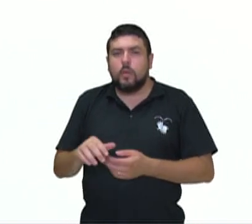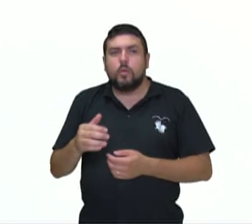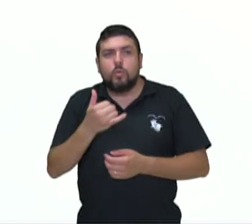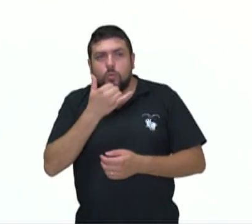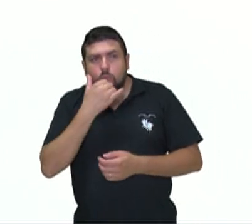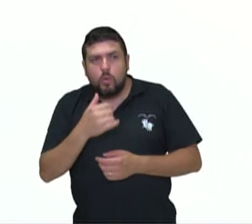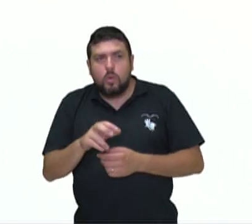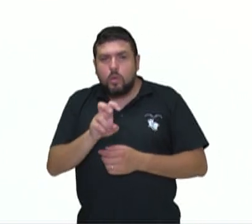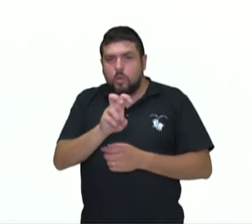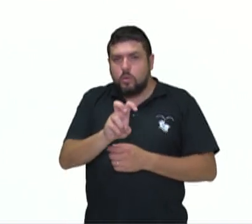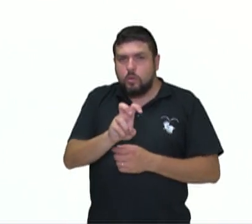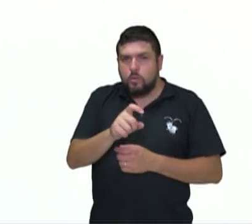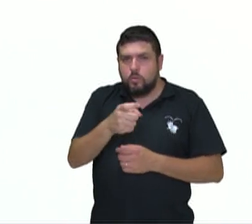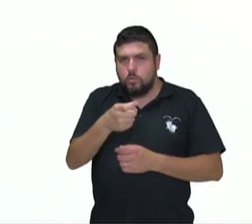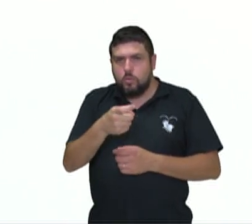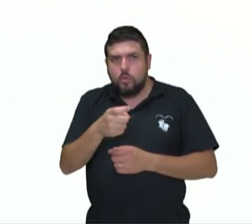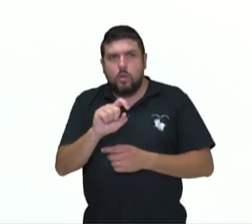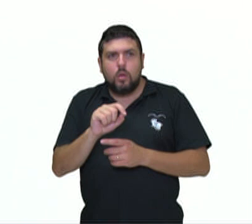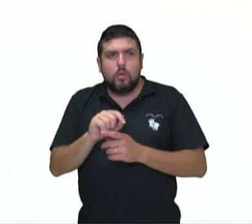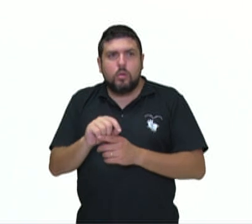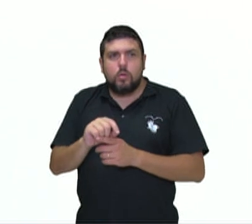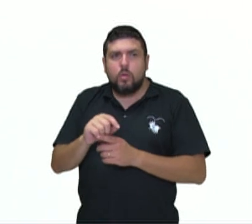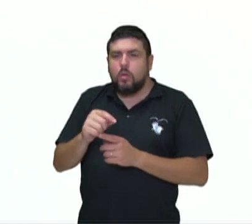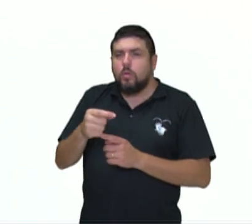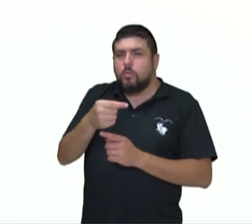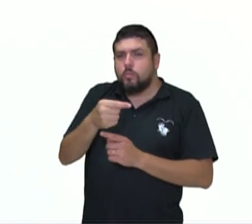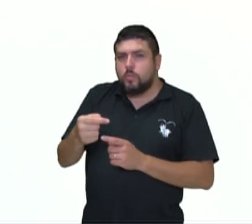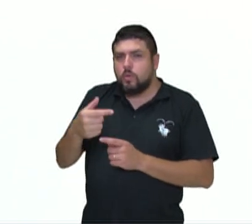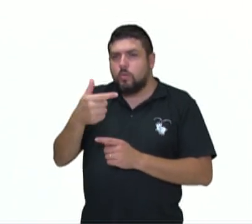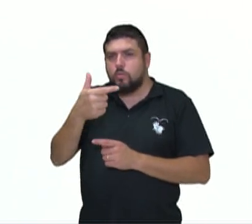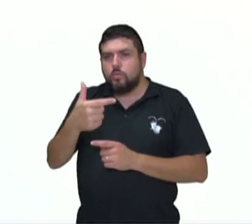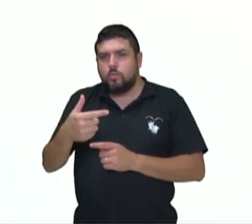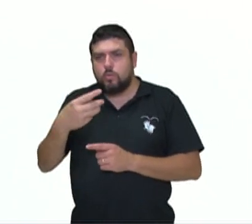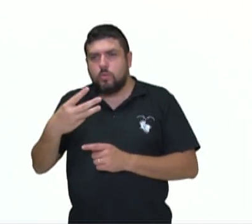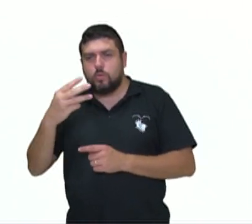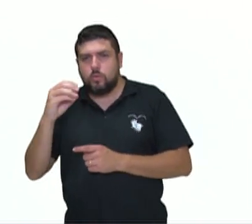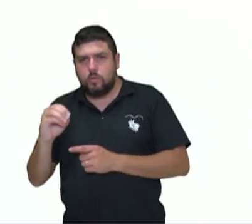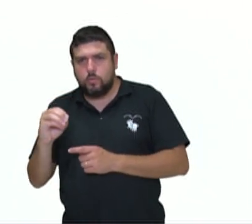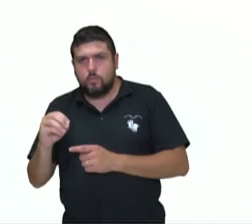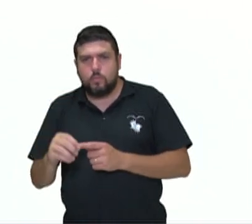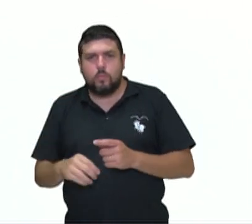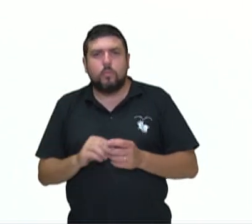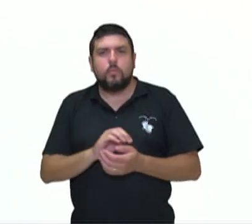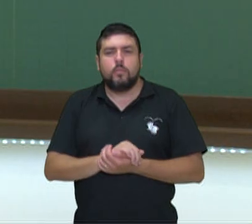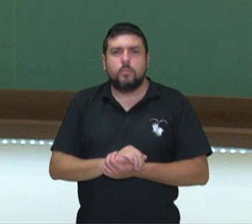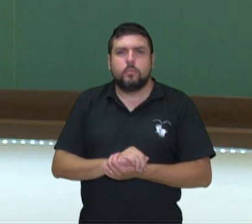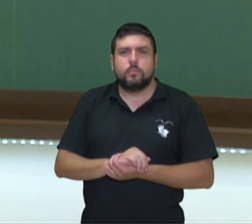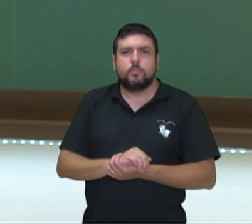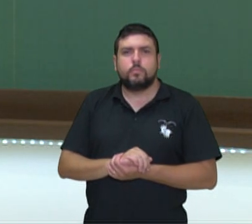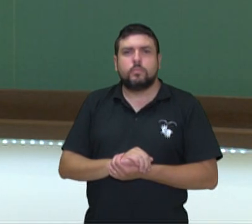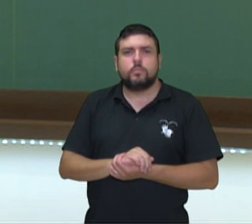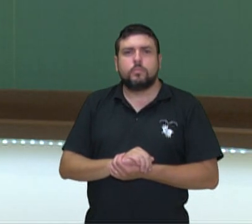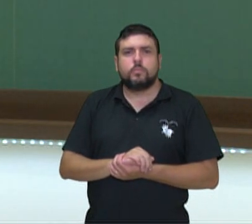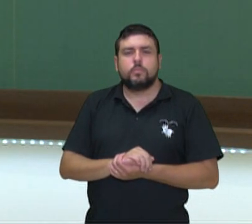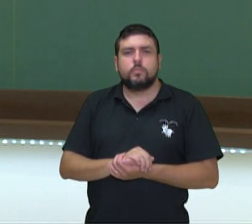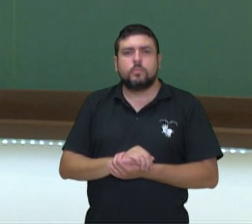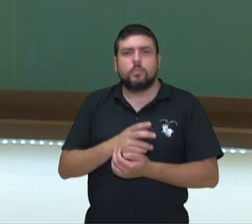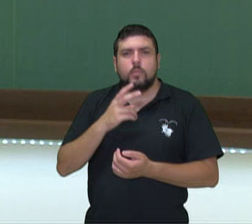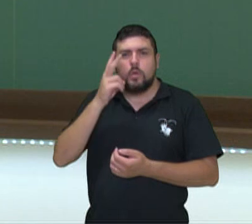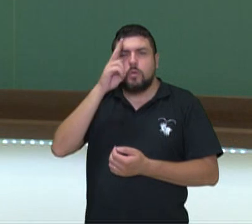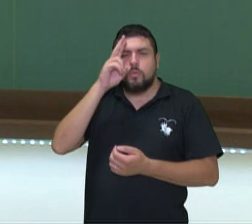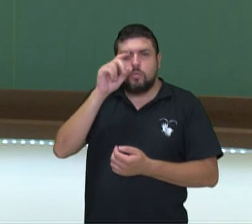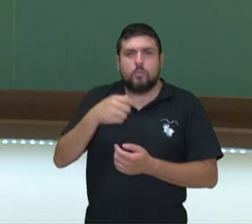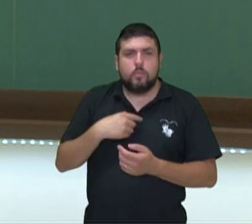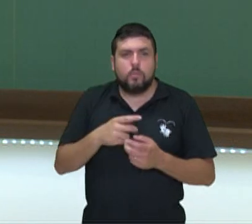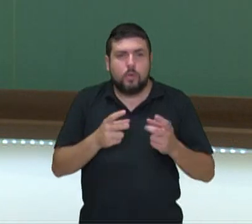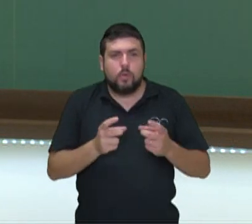230 e a 5 vezes X, que é a quantidade de peças produzidas, certo? Lembrando que lucro é venda